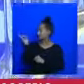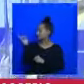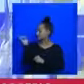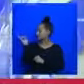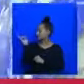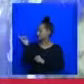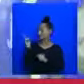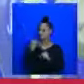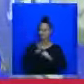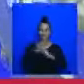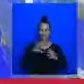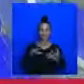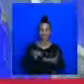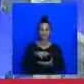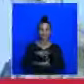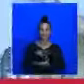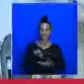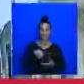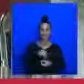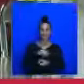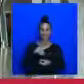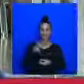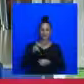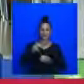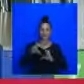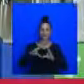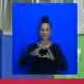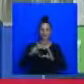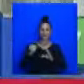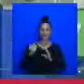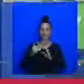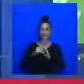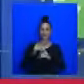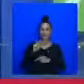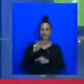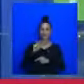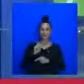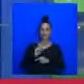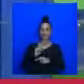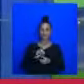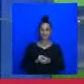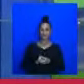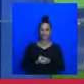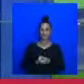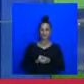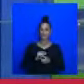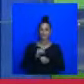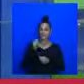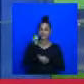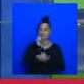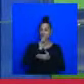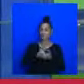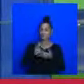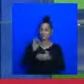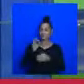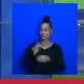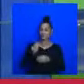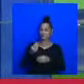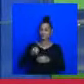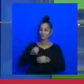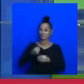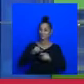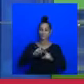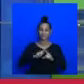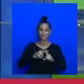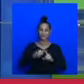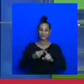Valendo. Globo carregado embaralhando. 50 bolas numeradas de 0 a 50. Você leva prêmio a partir de 3